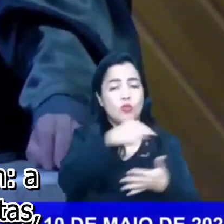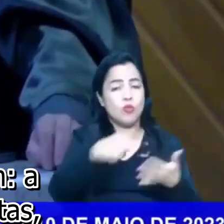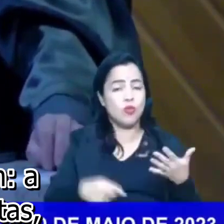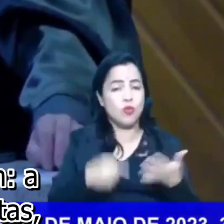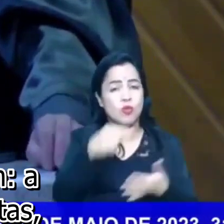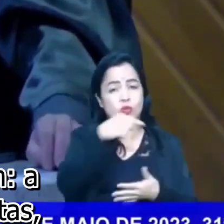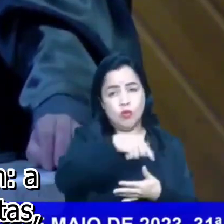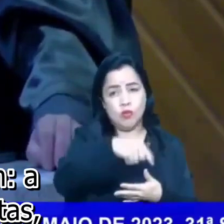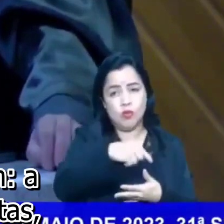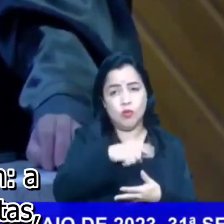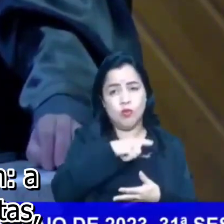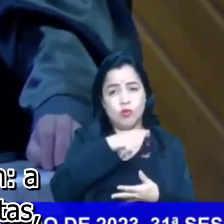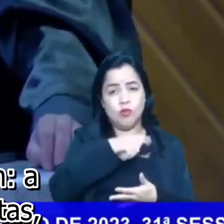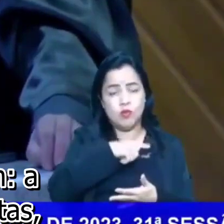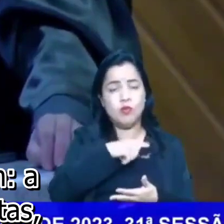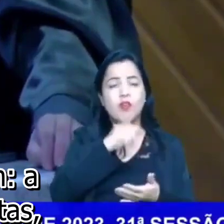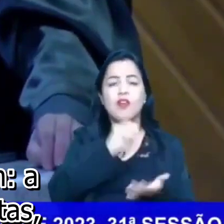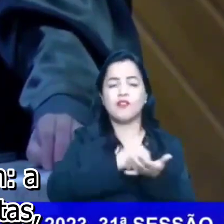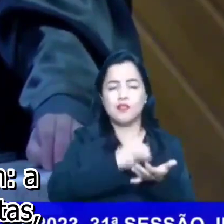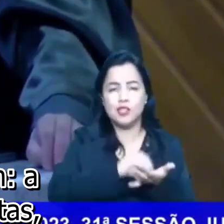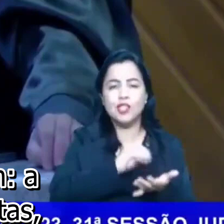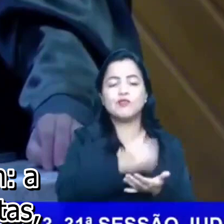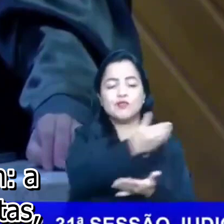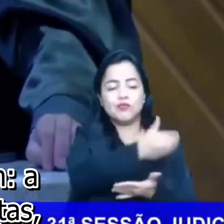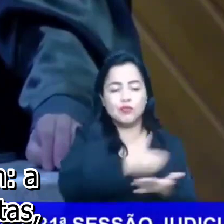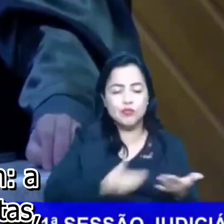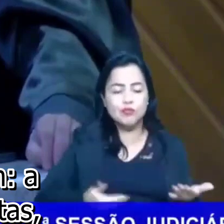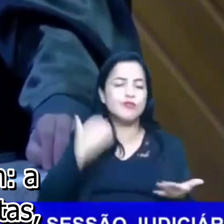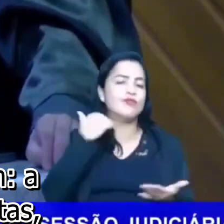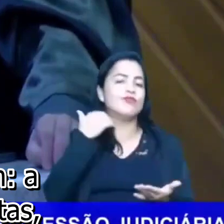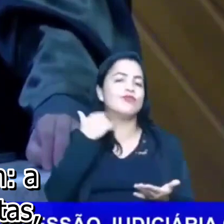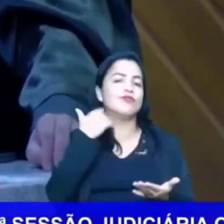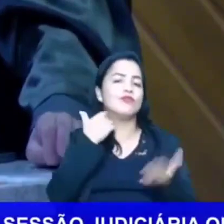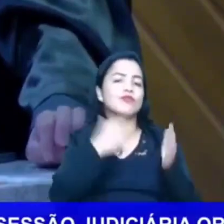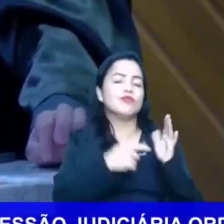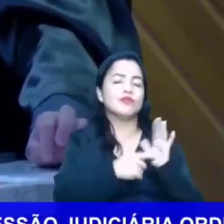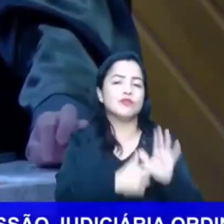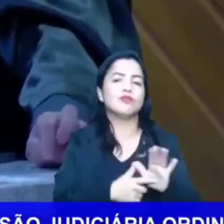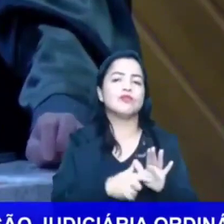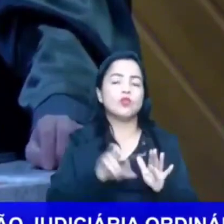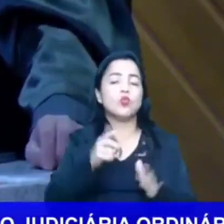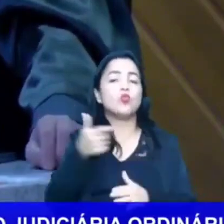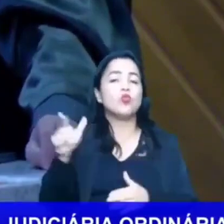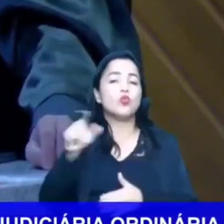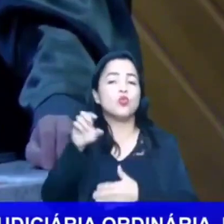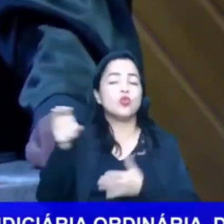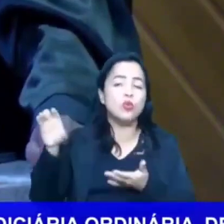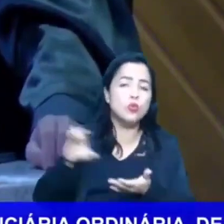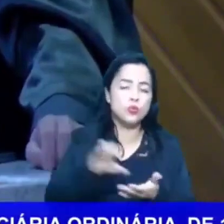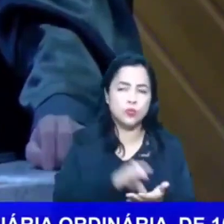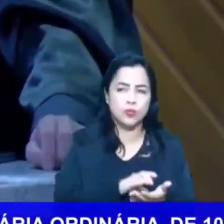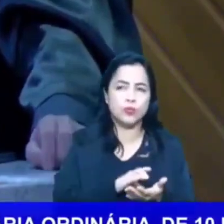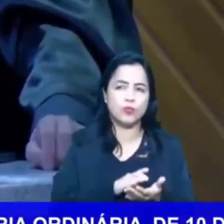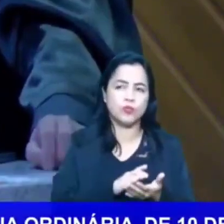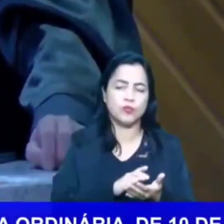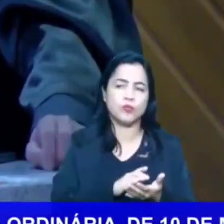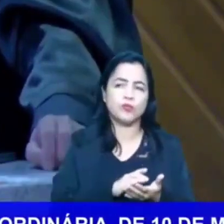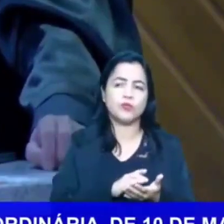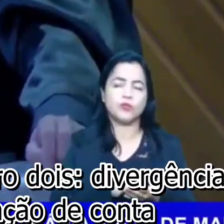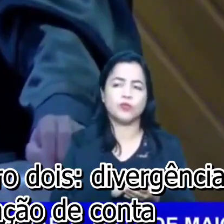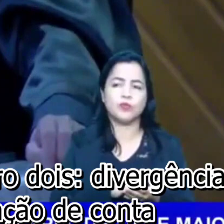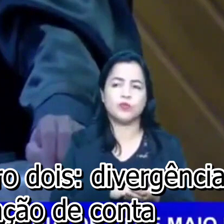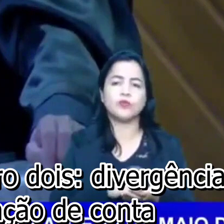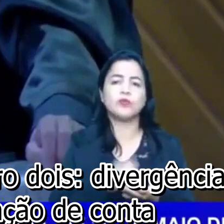1, ausência dos extratos bancários das contas, outros recursos e